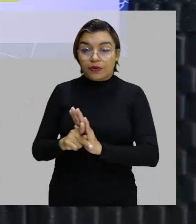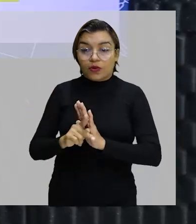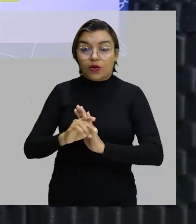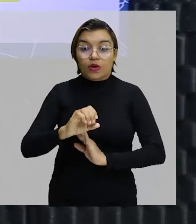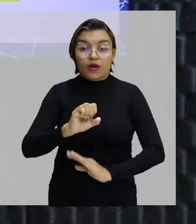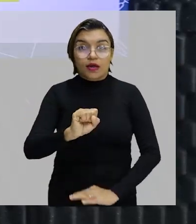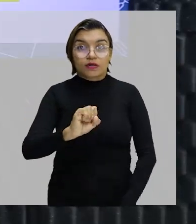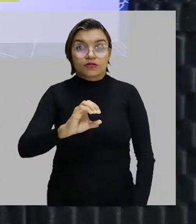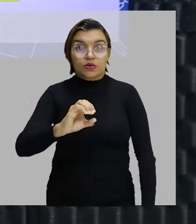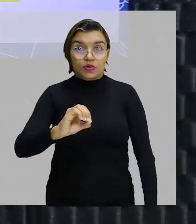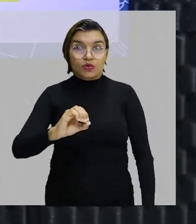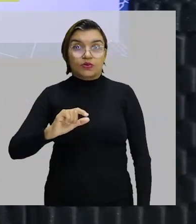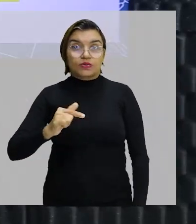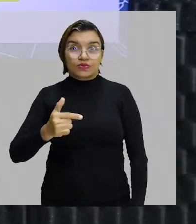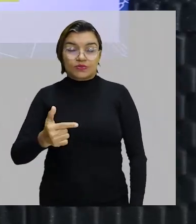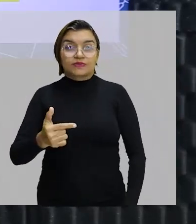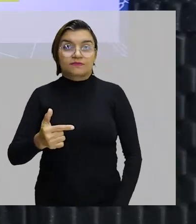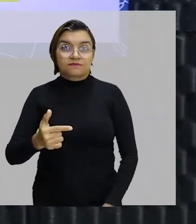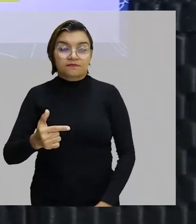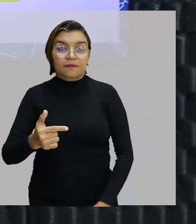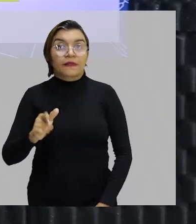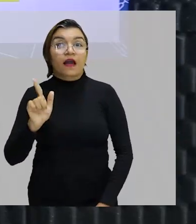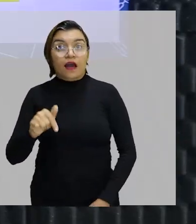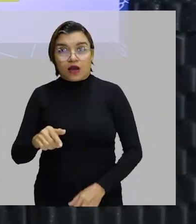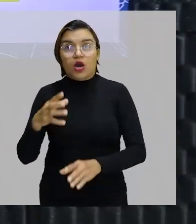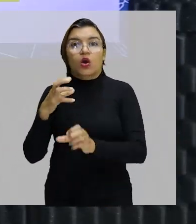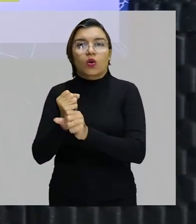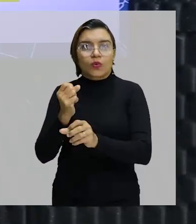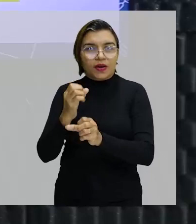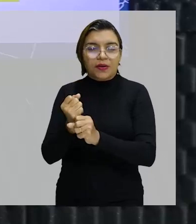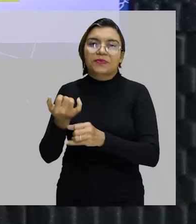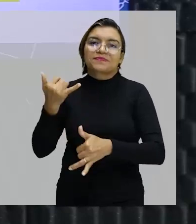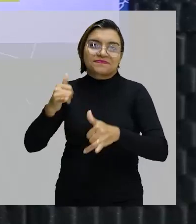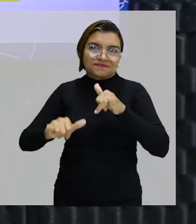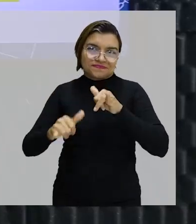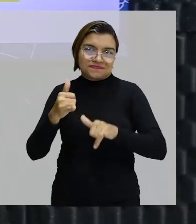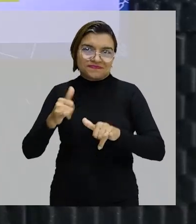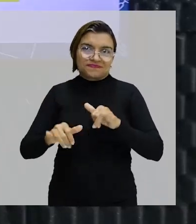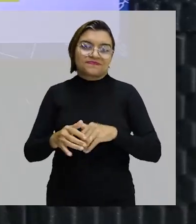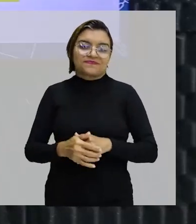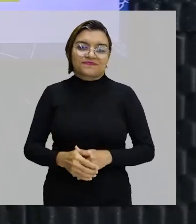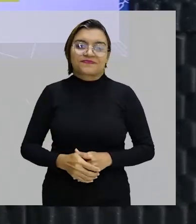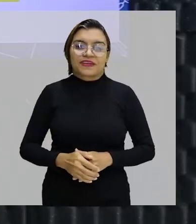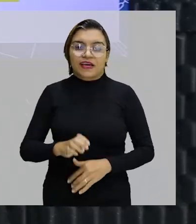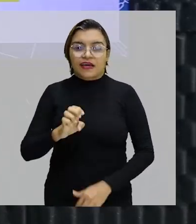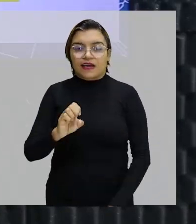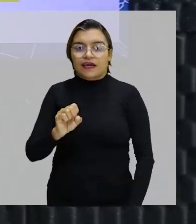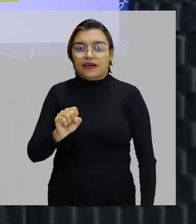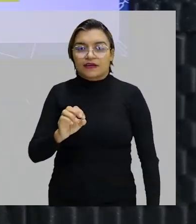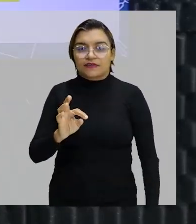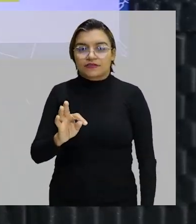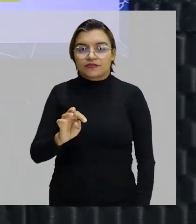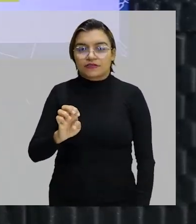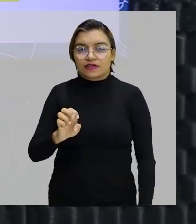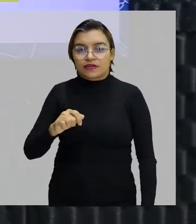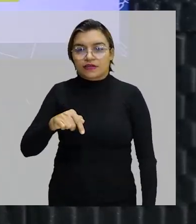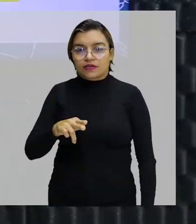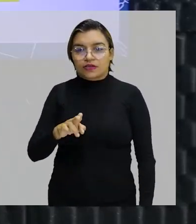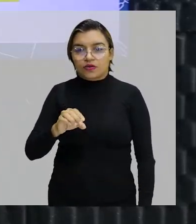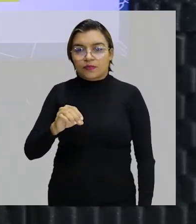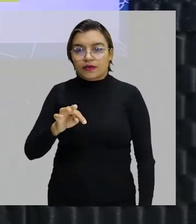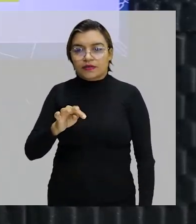dióxido de enxofre. Turminha, esse é o cálculo estequiométrico. Nós vamos determinar algo